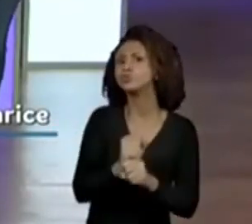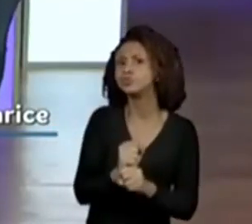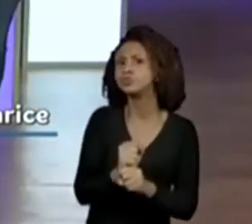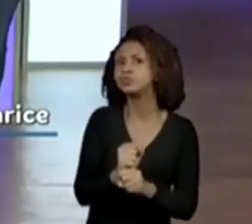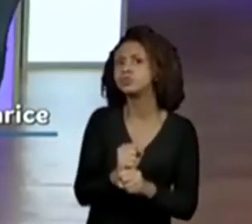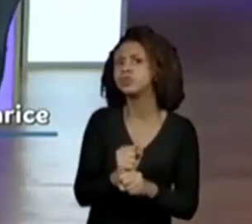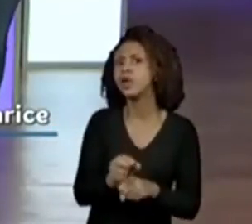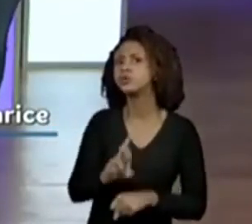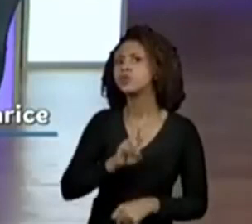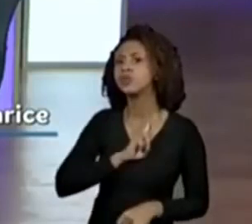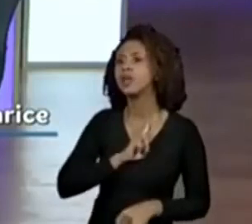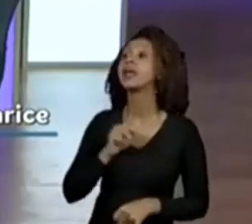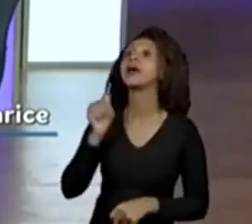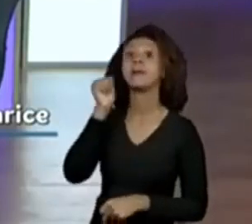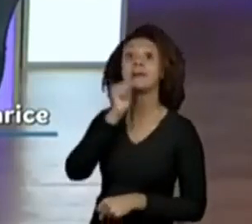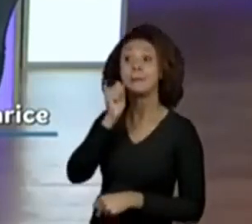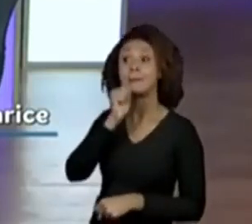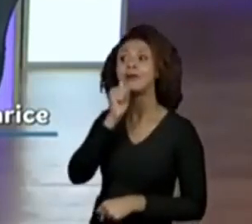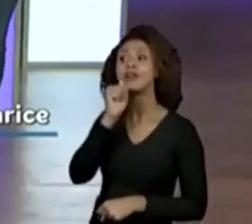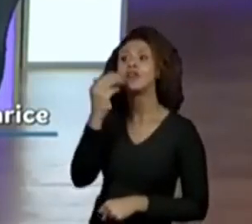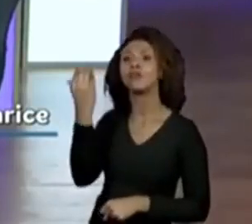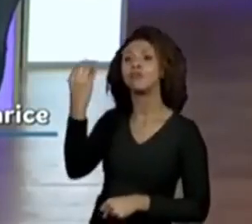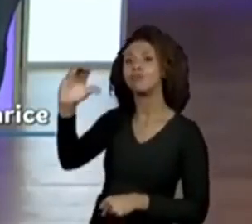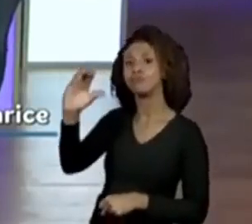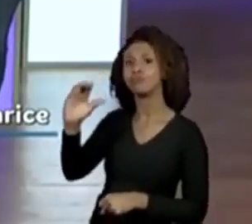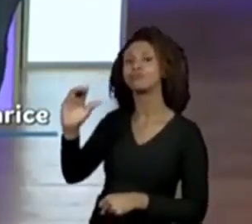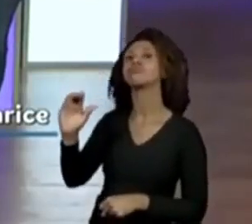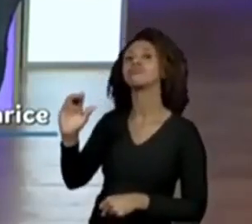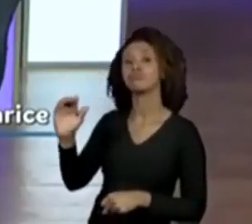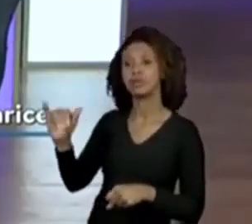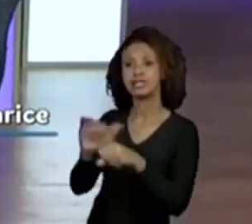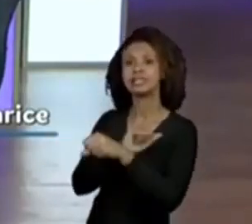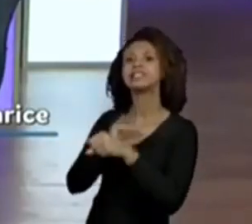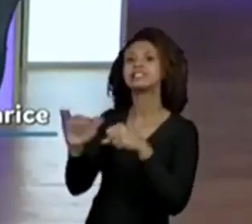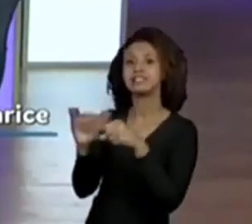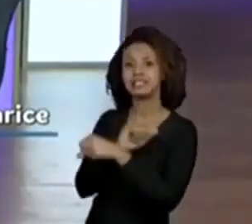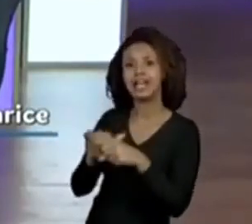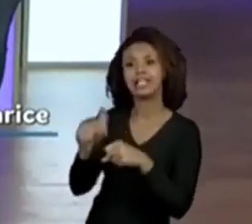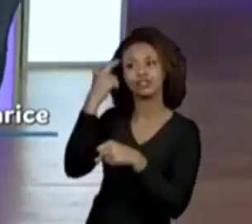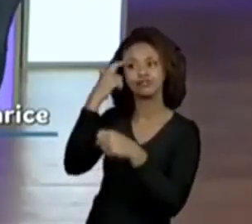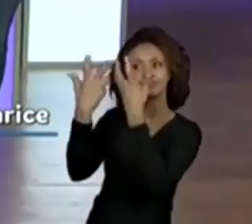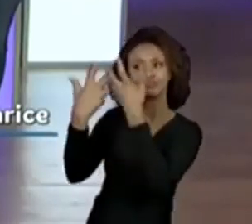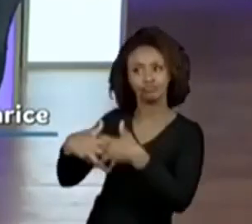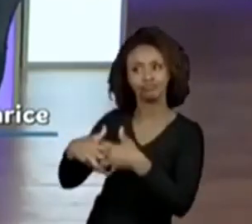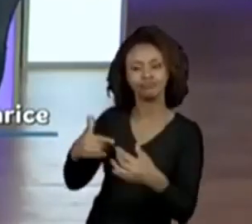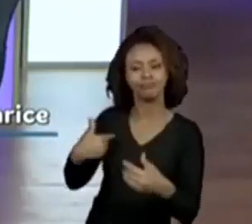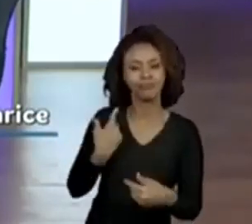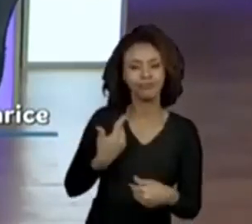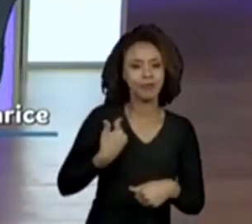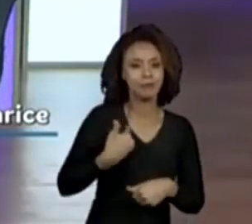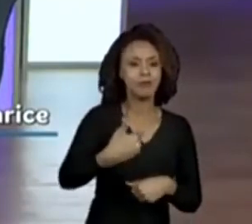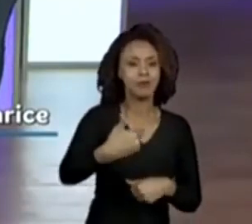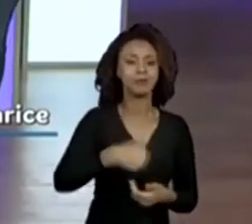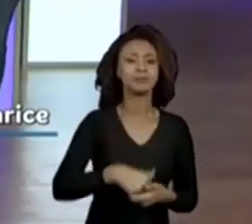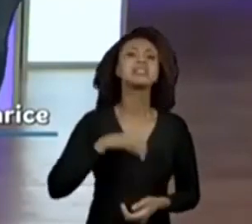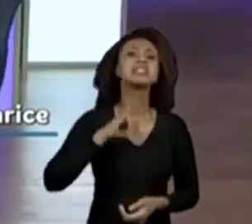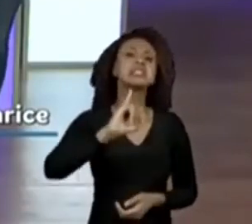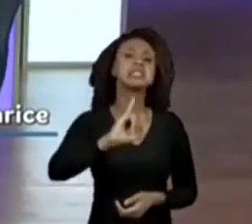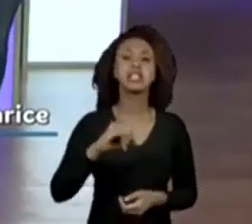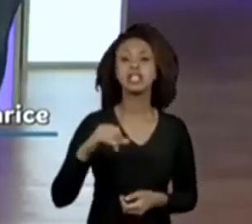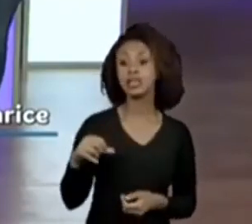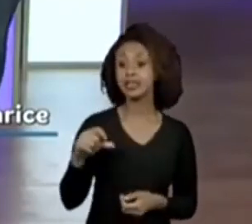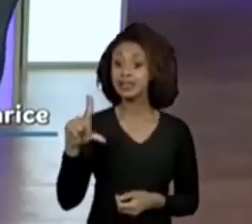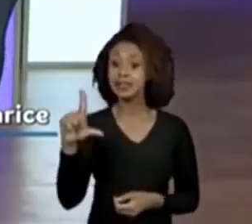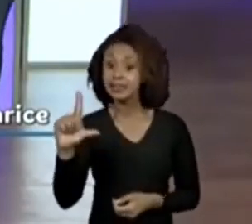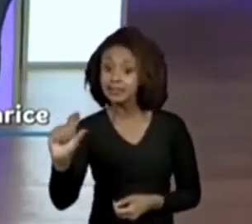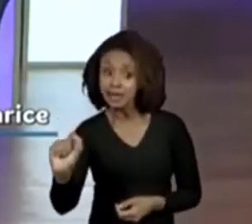Teve uma criança que já colocou essa estratégia que a gente vai pensar um pouquinho. Se ela colocasse 10 pães em